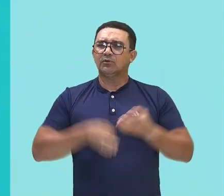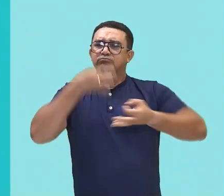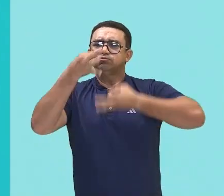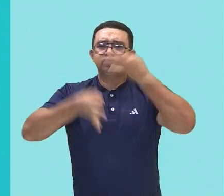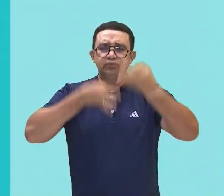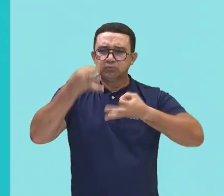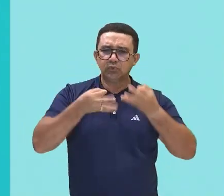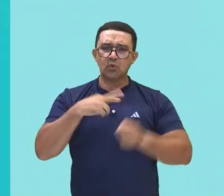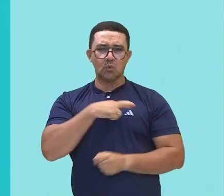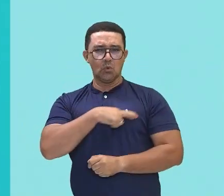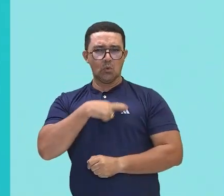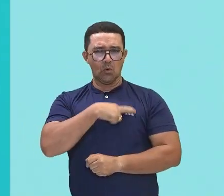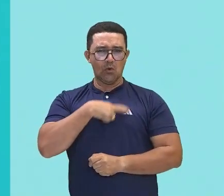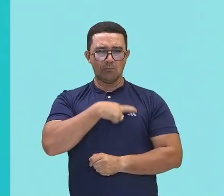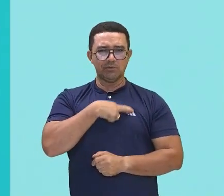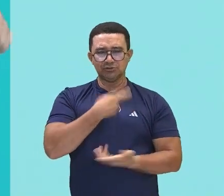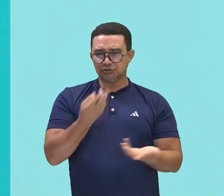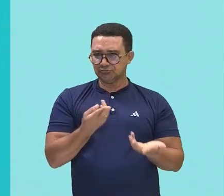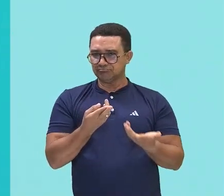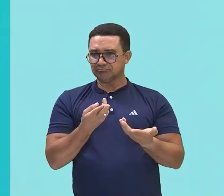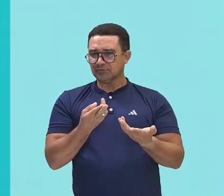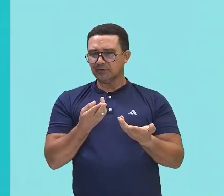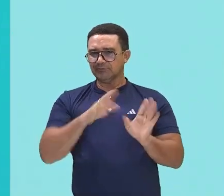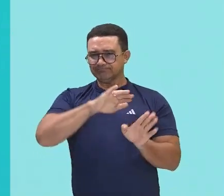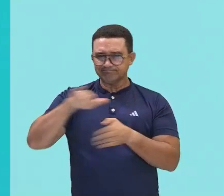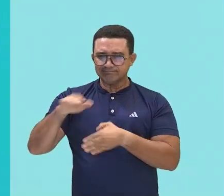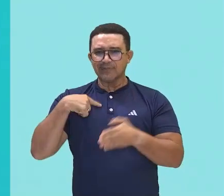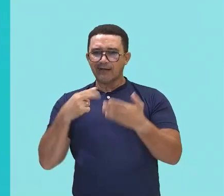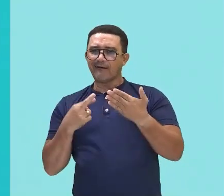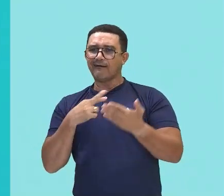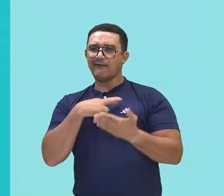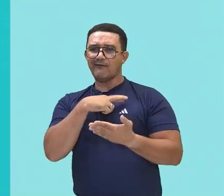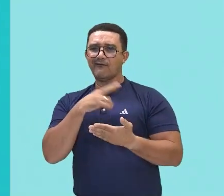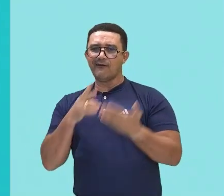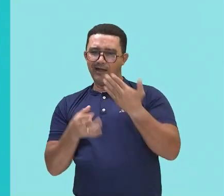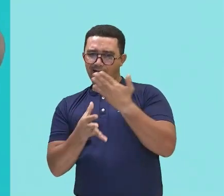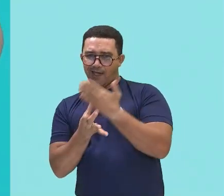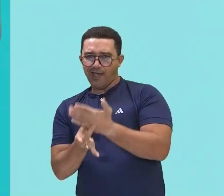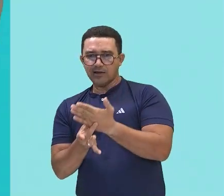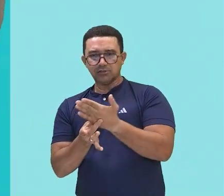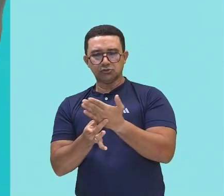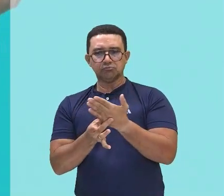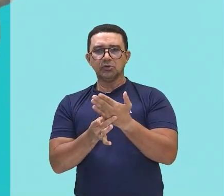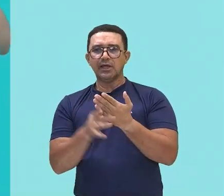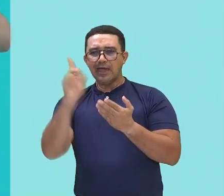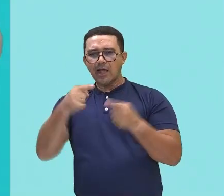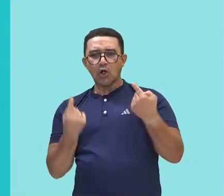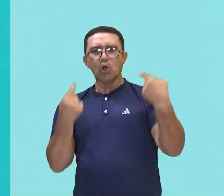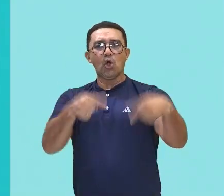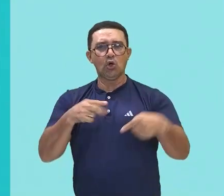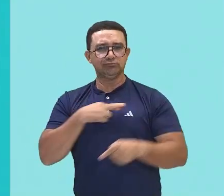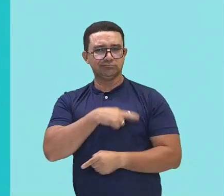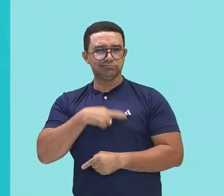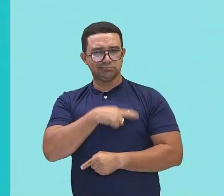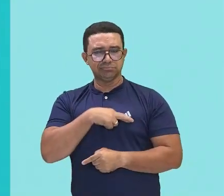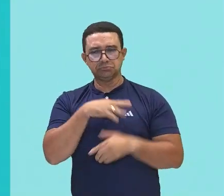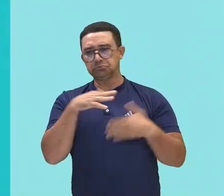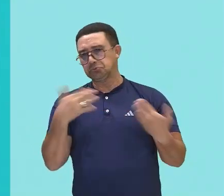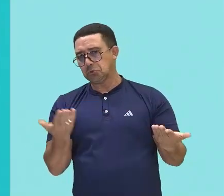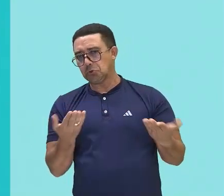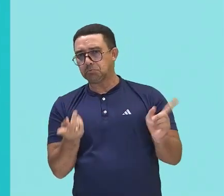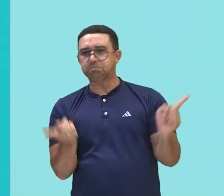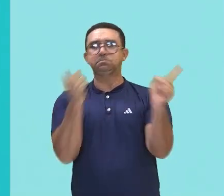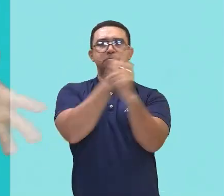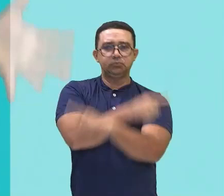que o romantismo, quer dizer, que o realismo vai fazer em oposição ao romantismo, ou que o realismo faz em relação